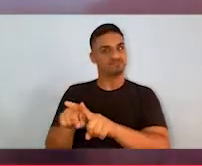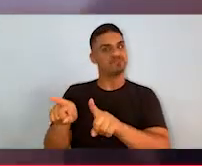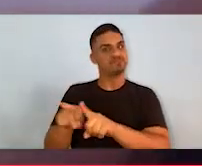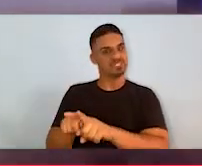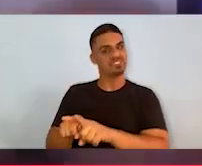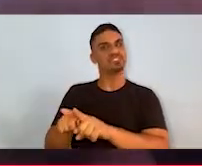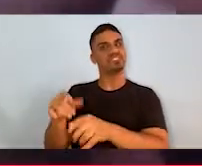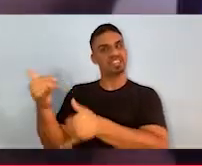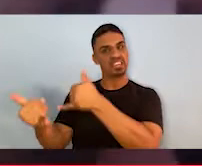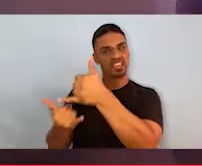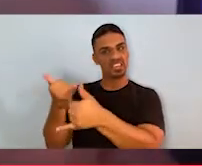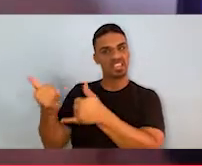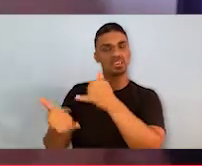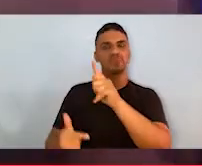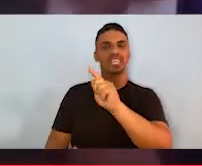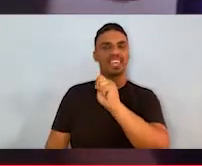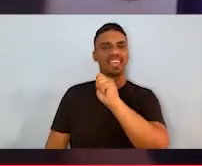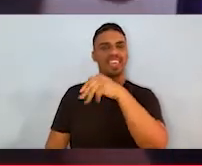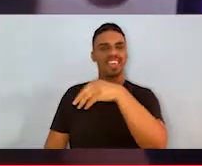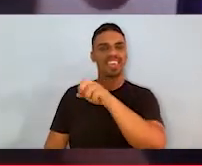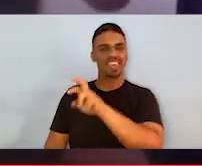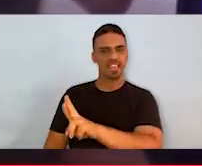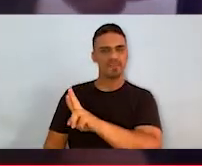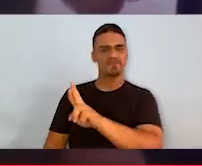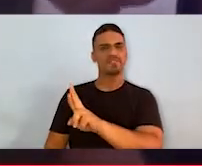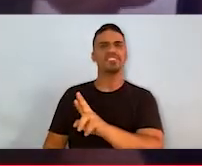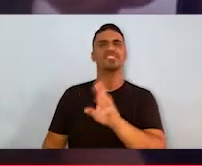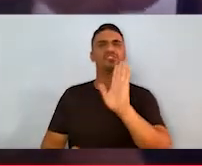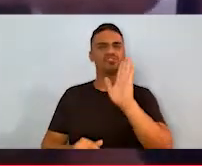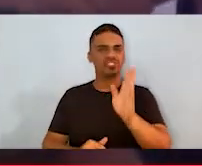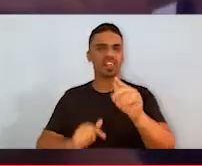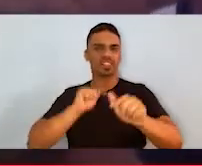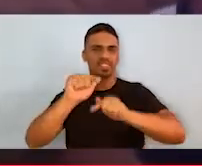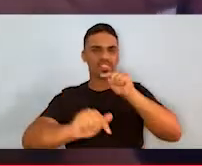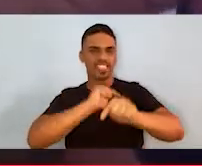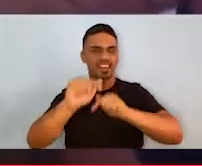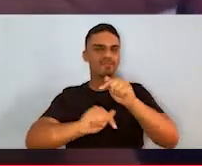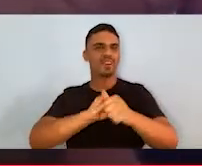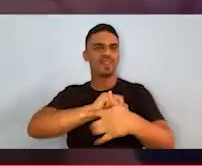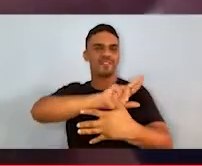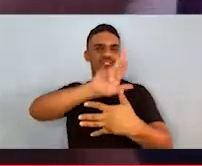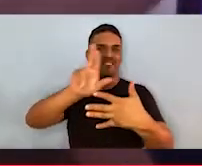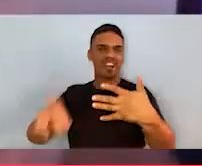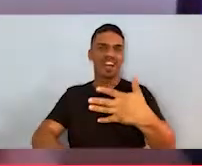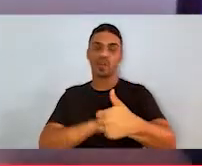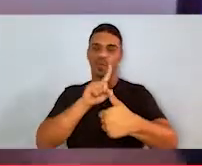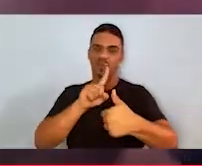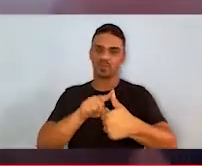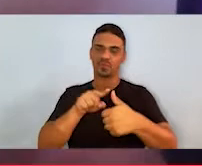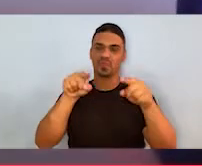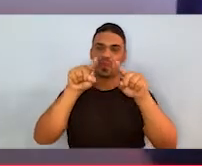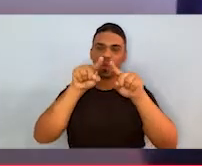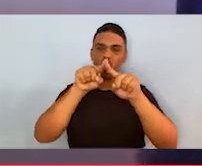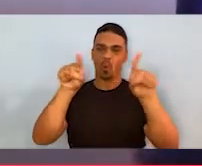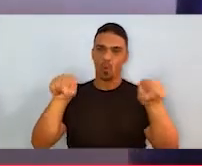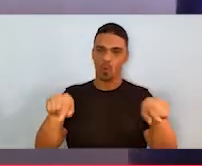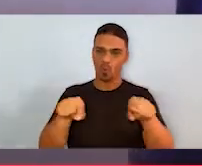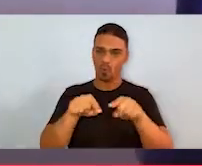já trabalhou com... Deixa eu ver aqui, desculpa. Ela já trabalhou com quadrinhos